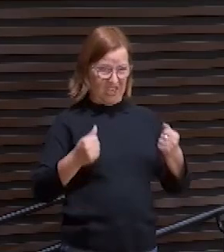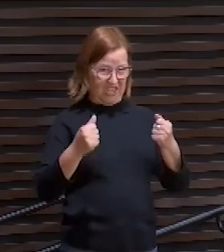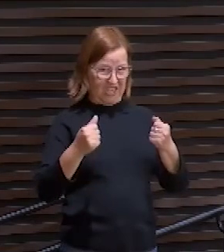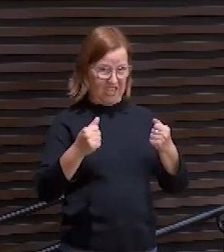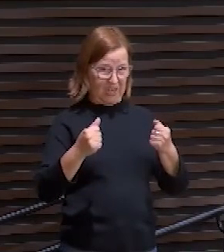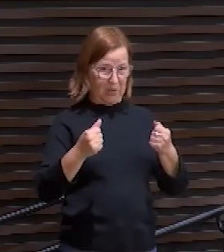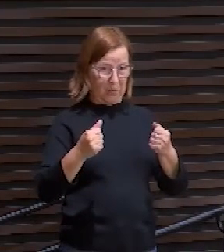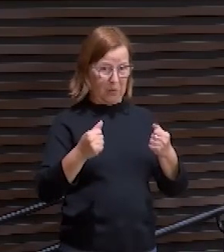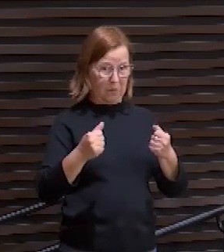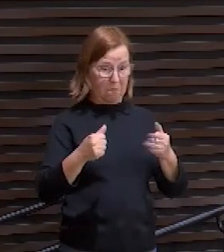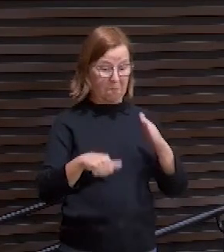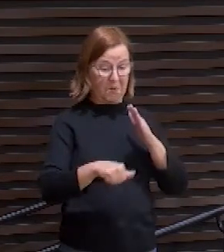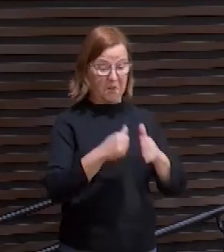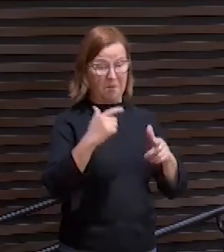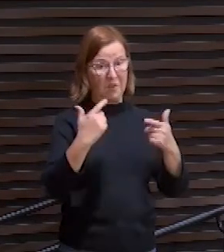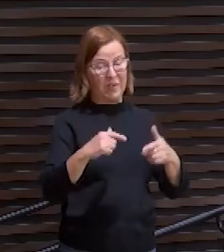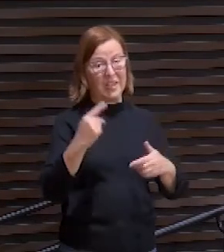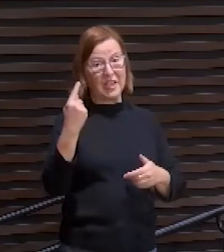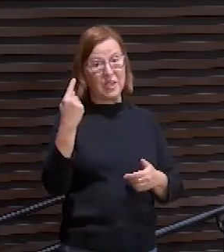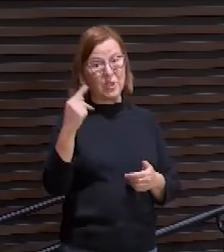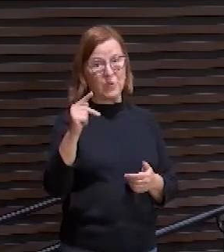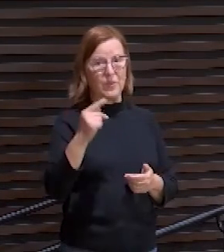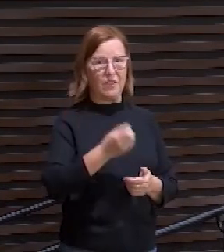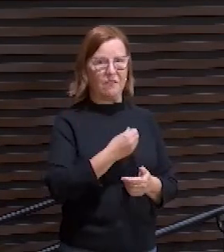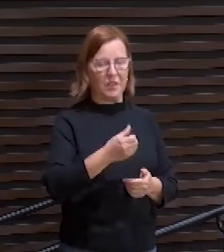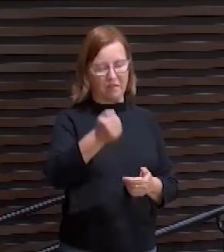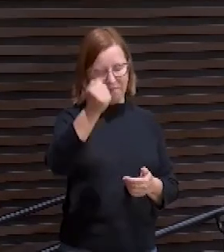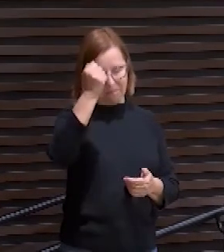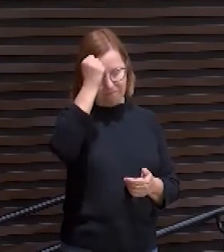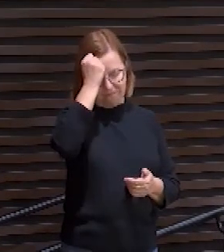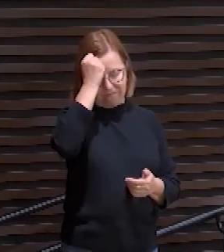vida, arrependa-se.